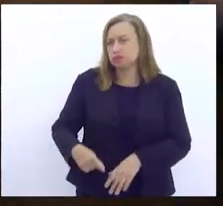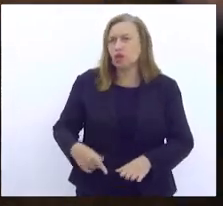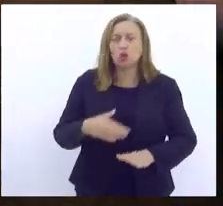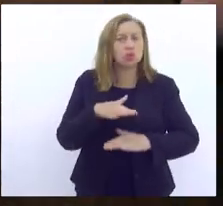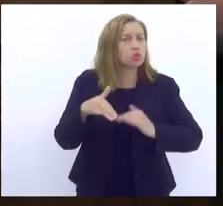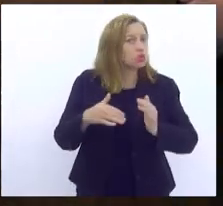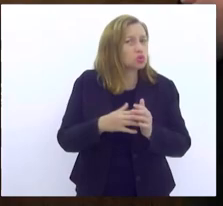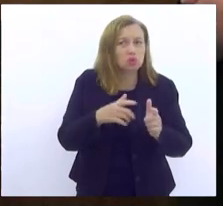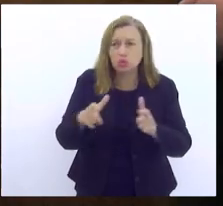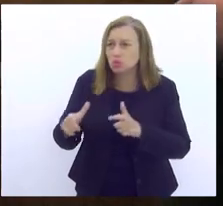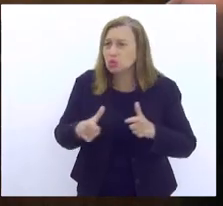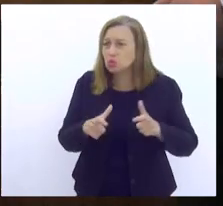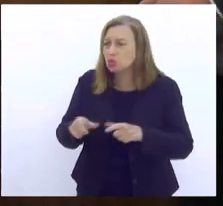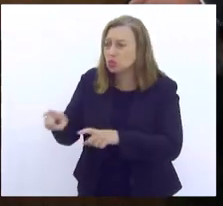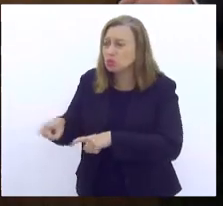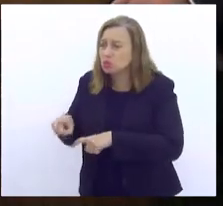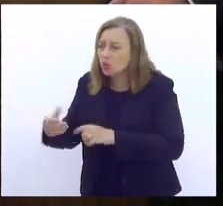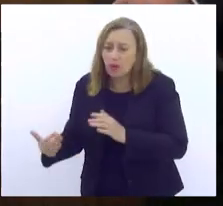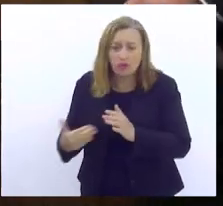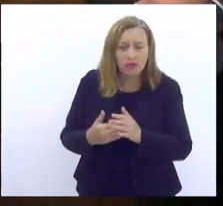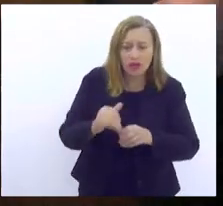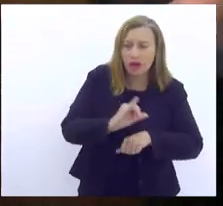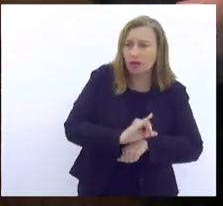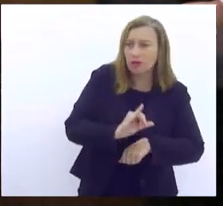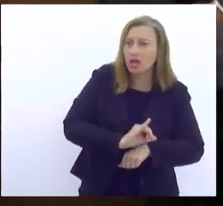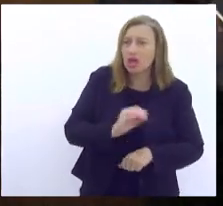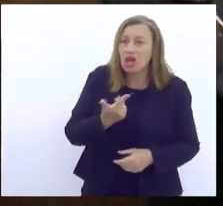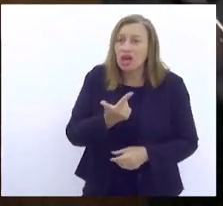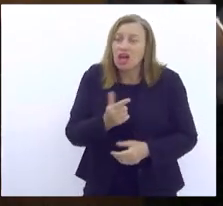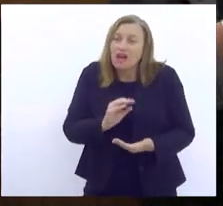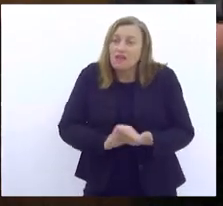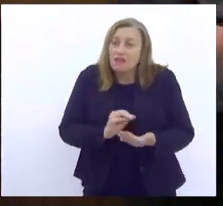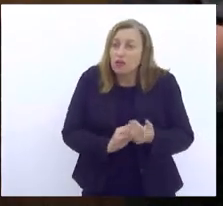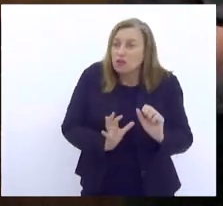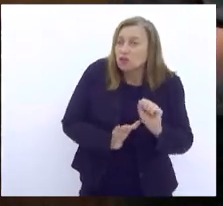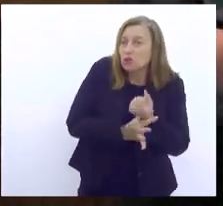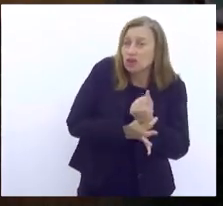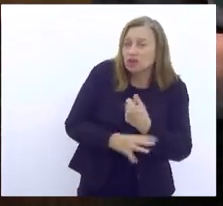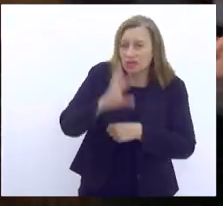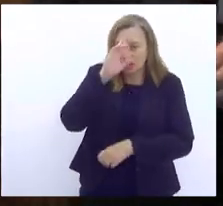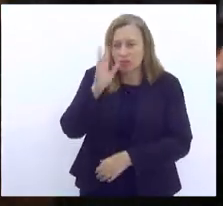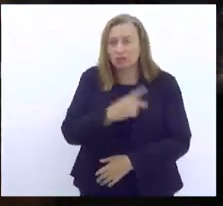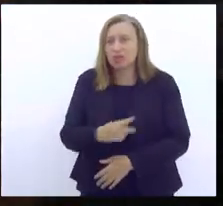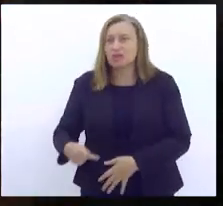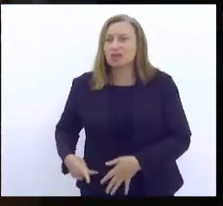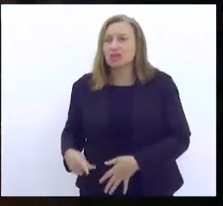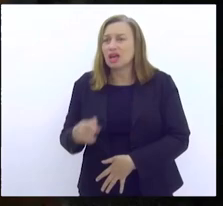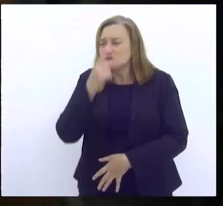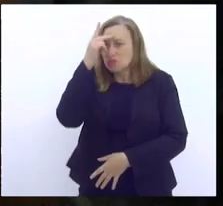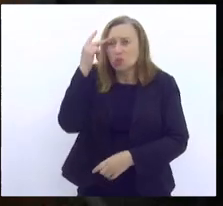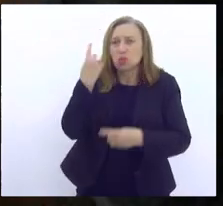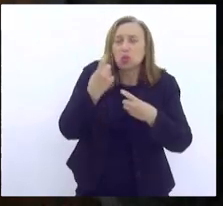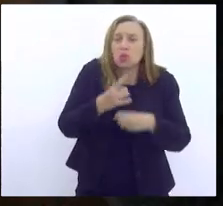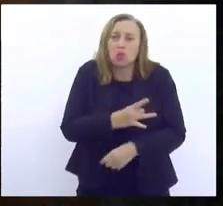leste a oeste, do interior à capital, a insegurança é total, presidente. As pessoas estão com medo